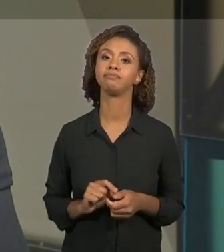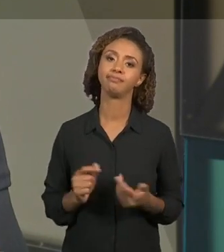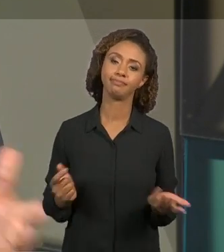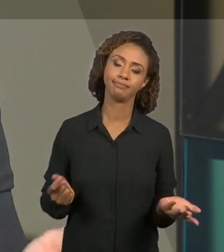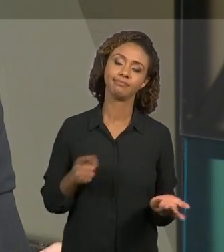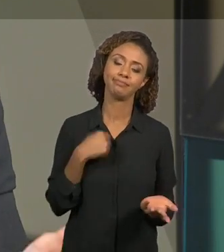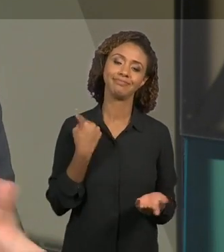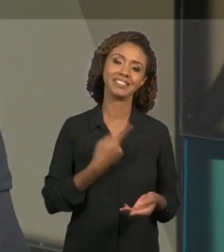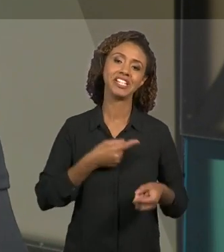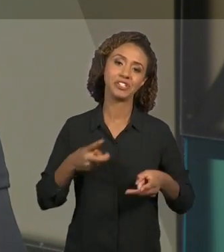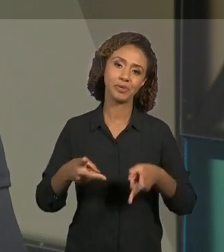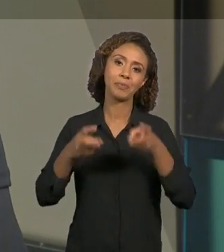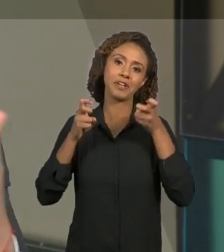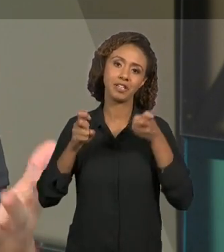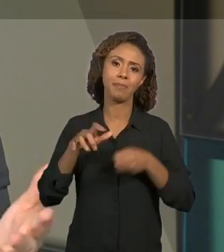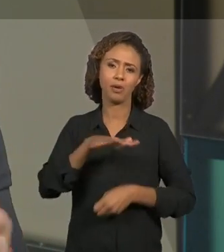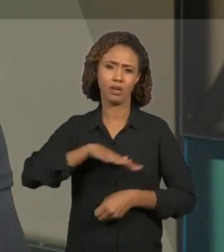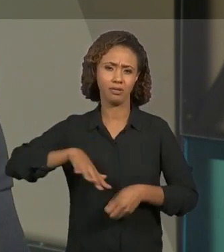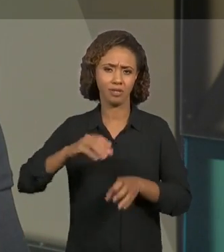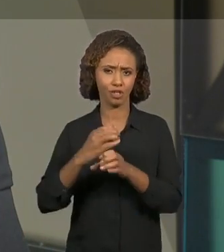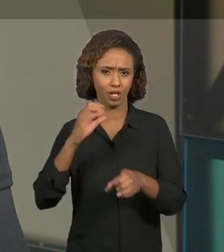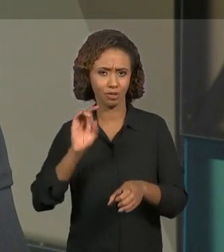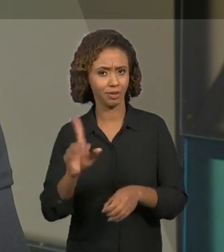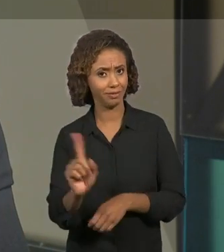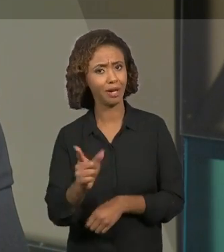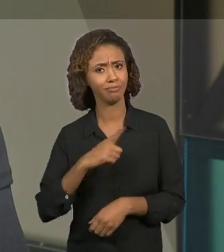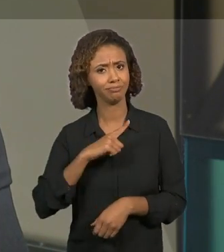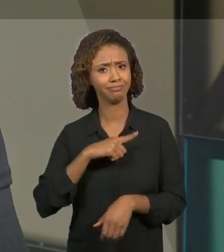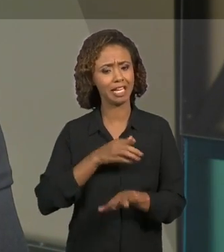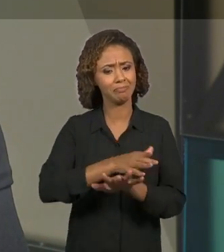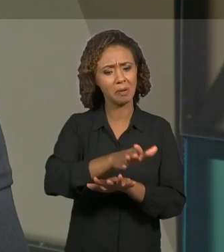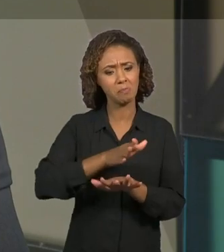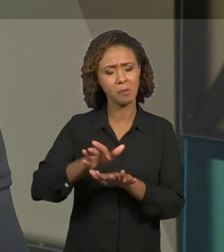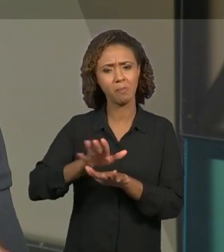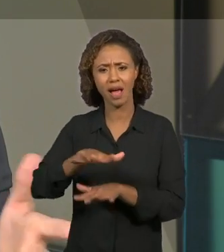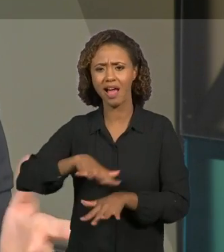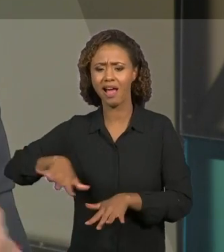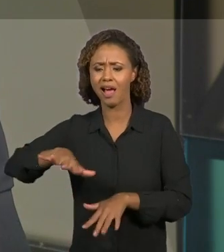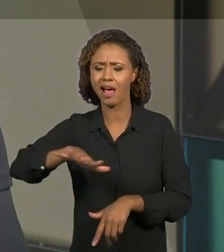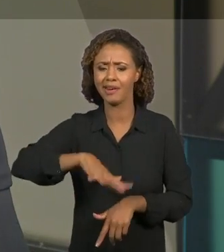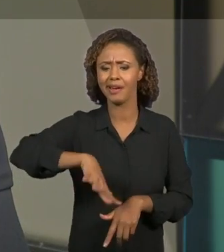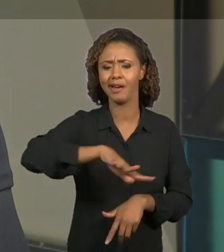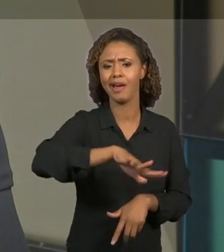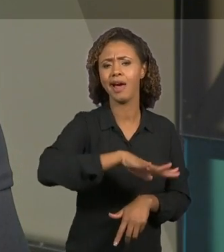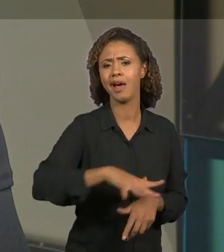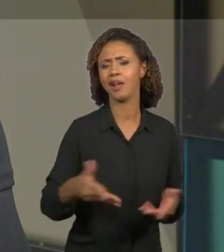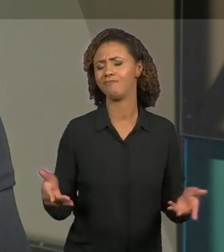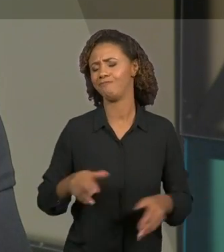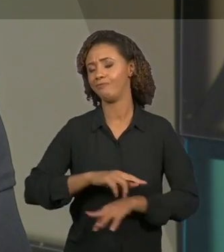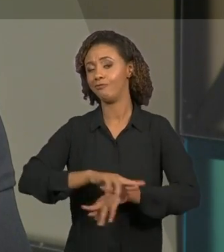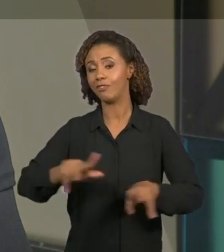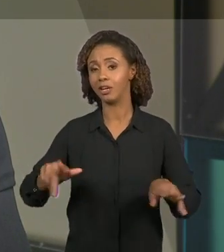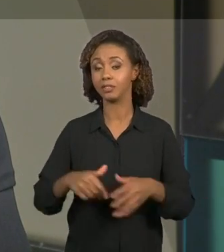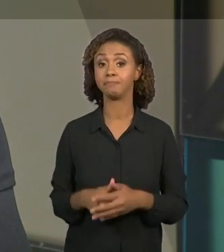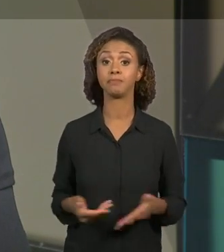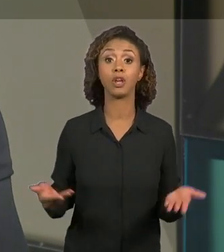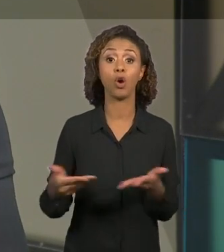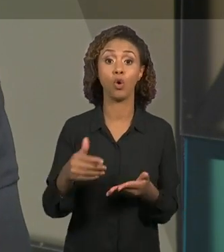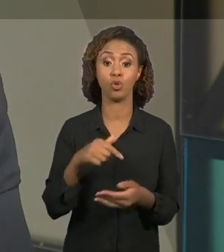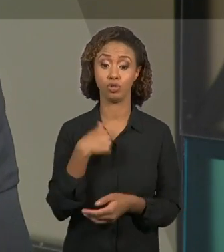isso é não só no segundo energia mas em todos os outros a dificuldade do brasileiro